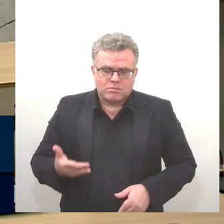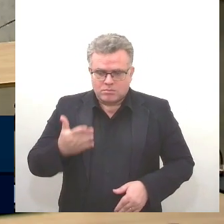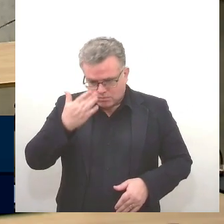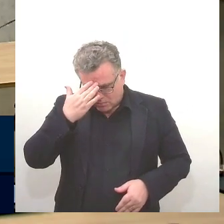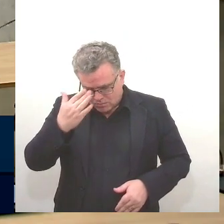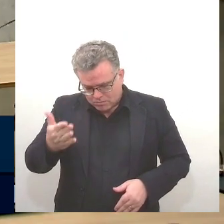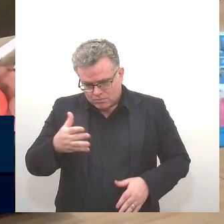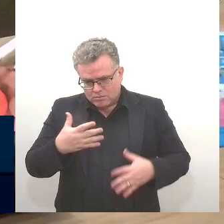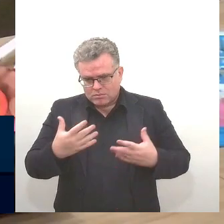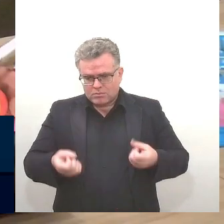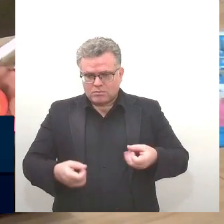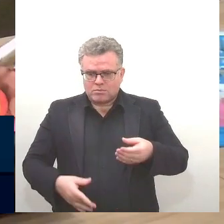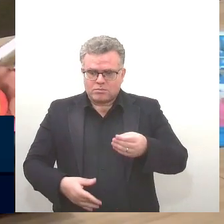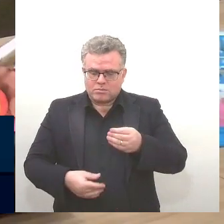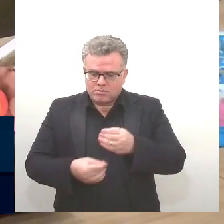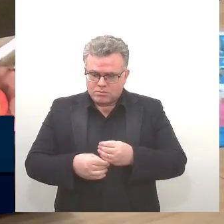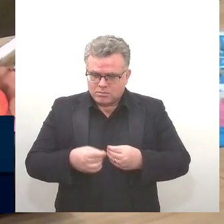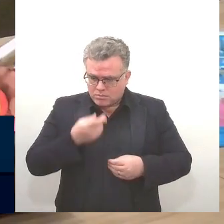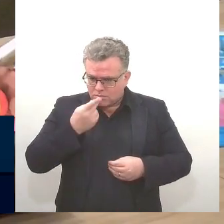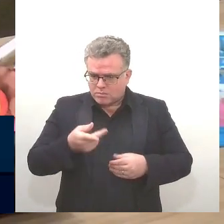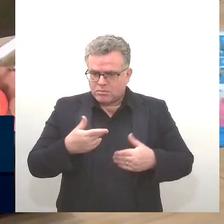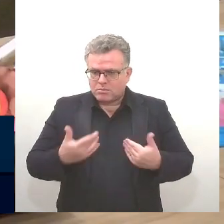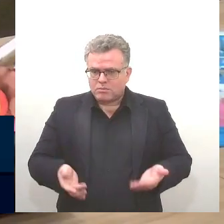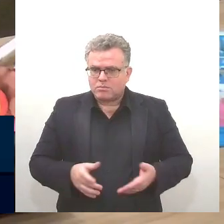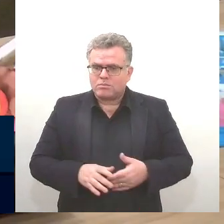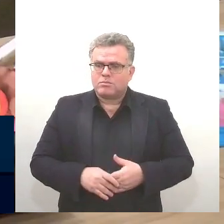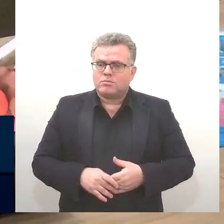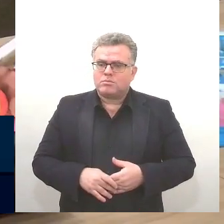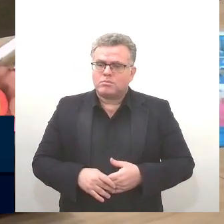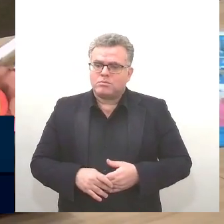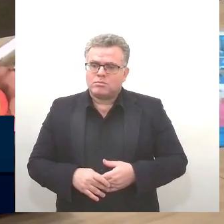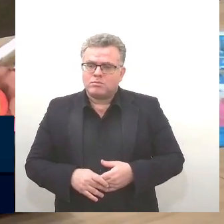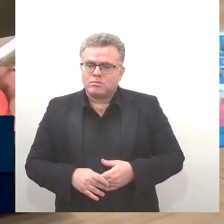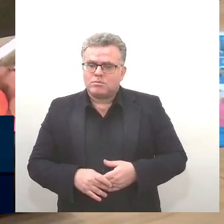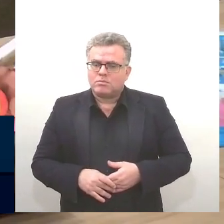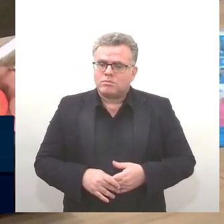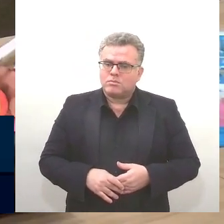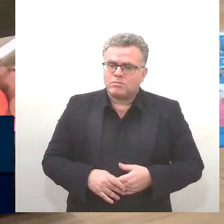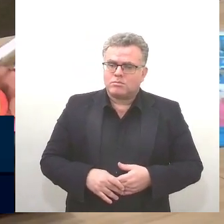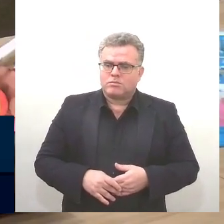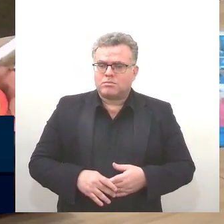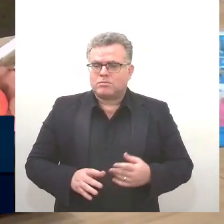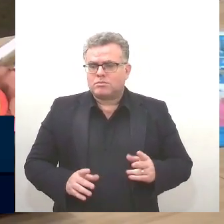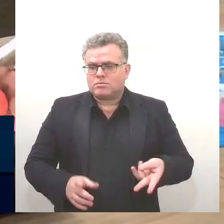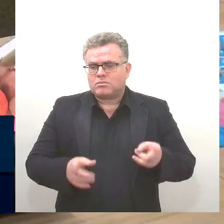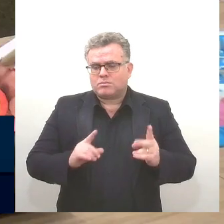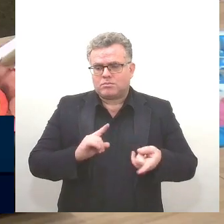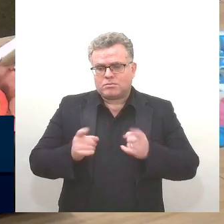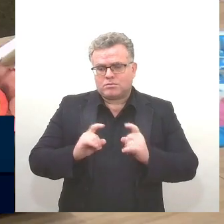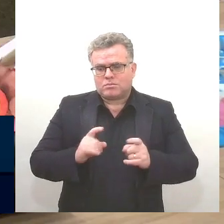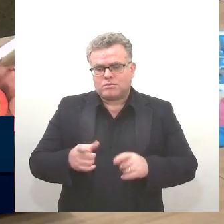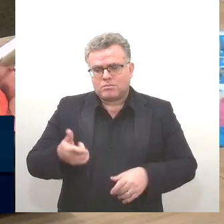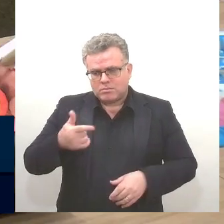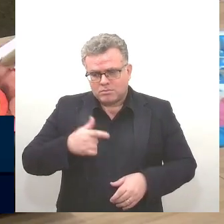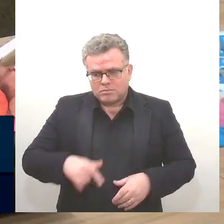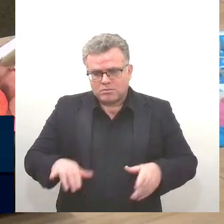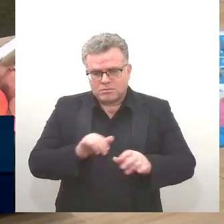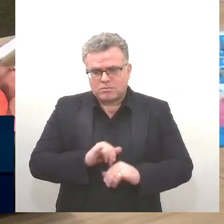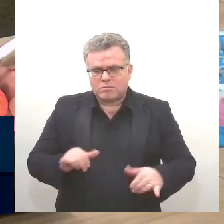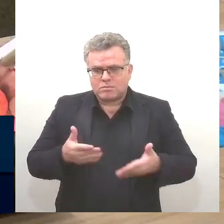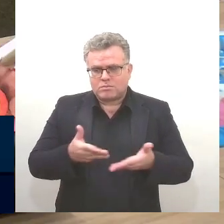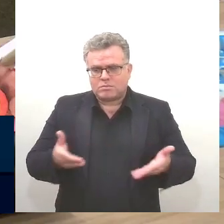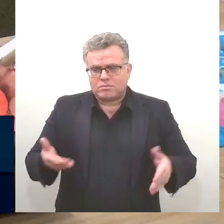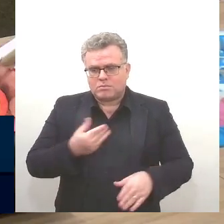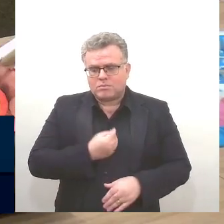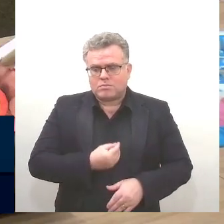eh pelo aparte mais uma vez quando eu falei no pequeno grande se eu não estava aqui presente para